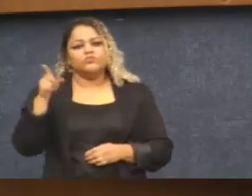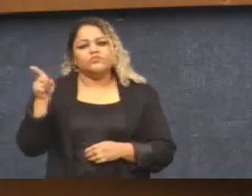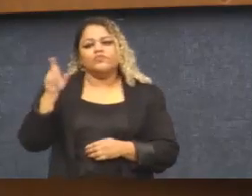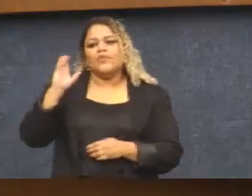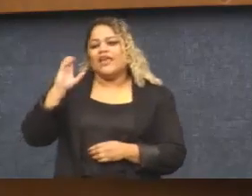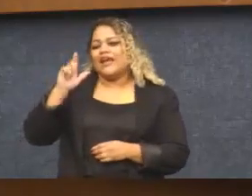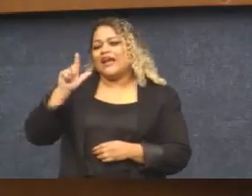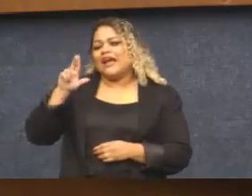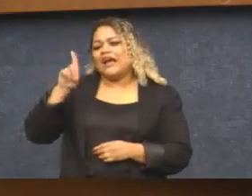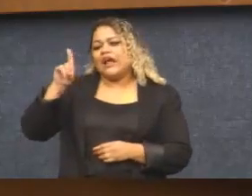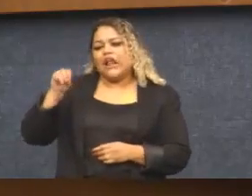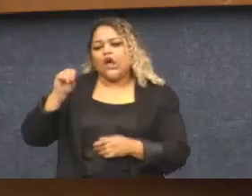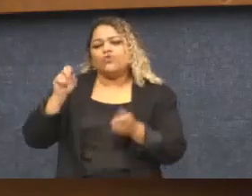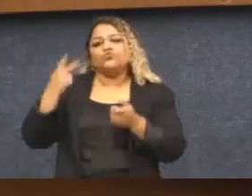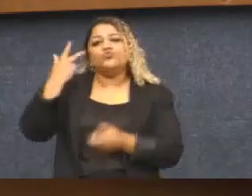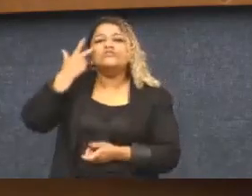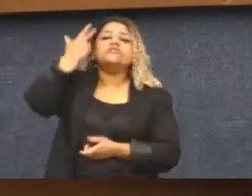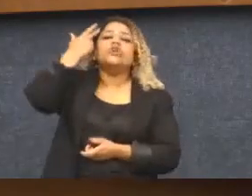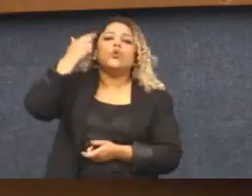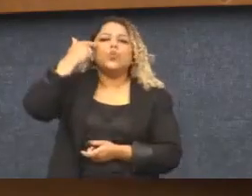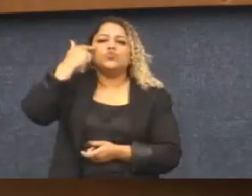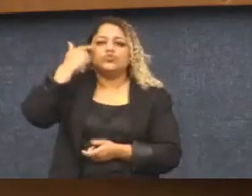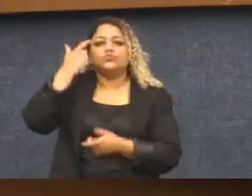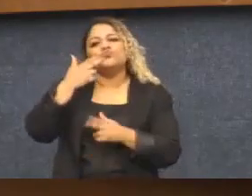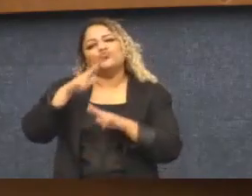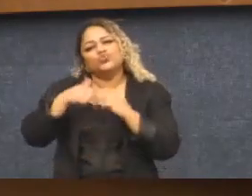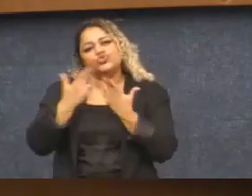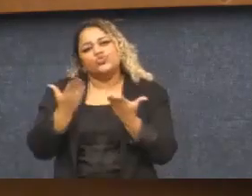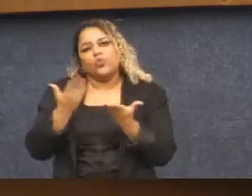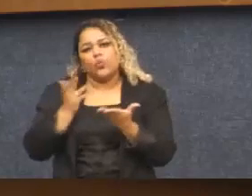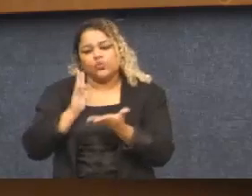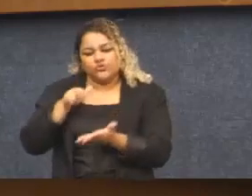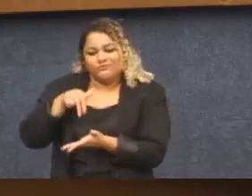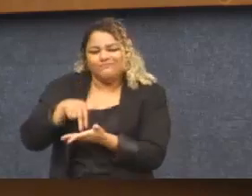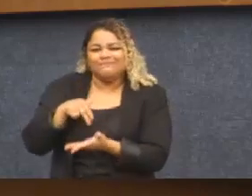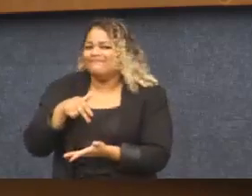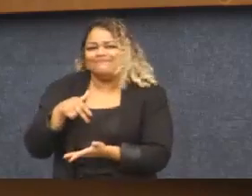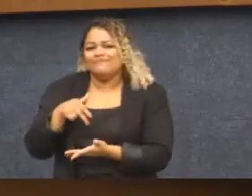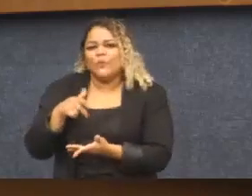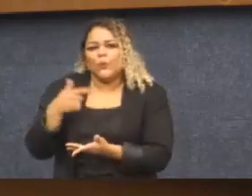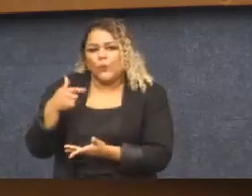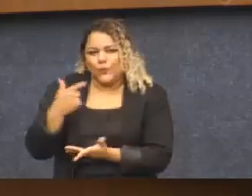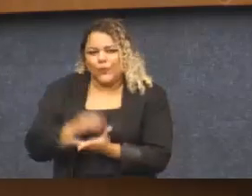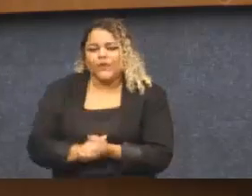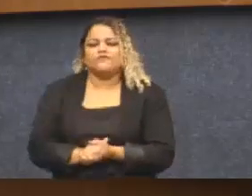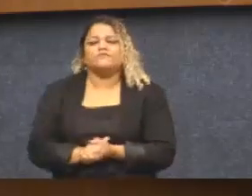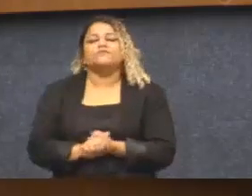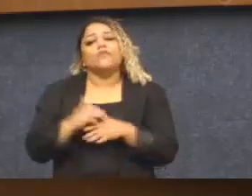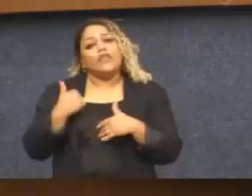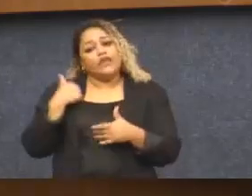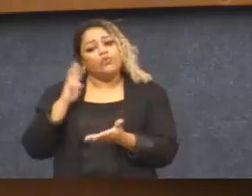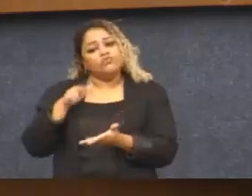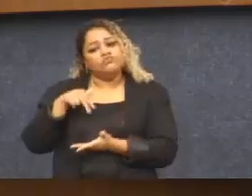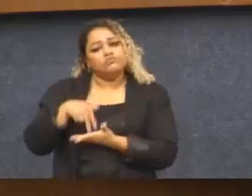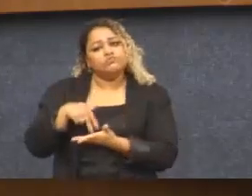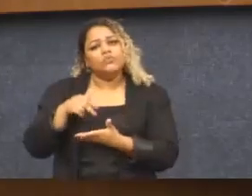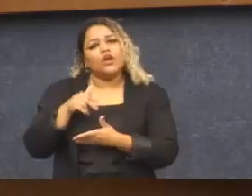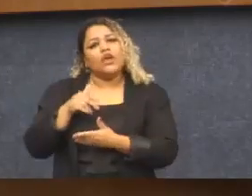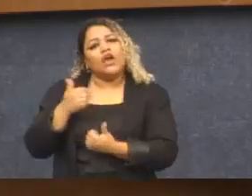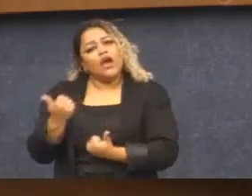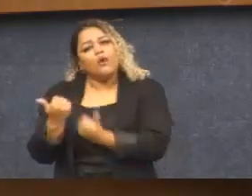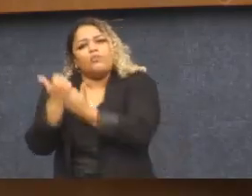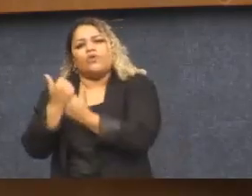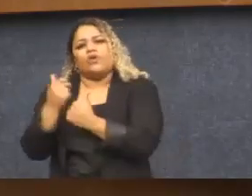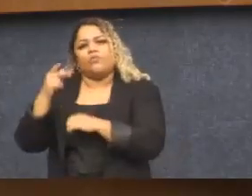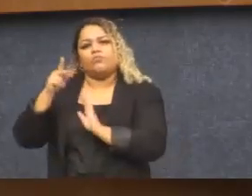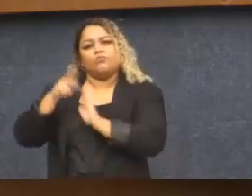cirúrgico oftalmológico, não pôde estar presente. E eu fiz questão de vir em público aqui apoiar o projeto do Cláudio,